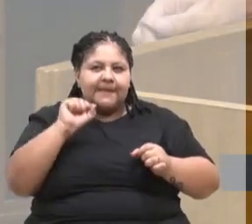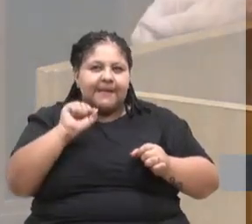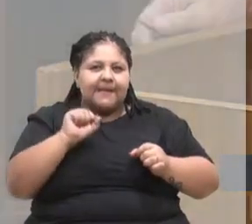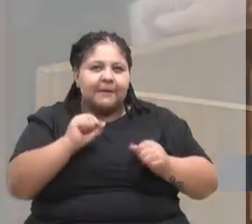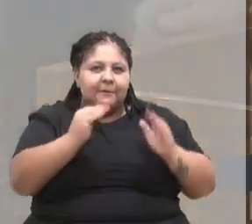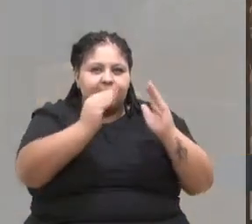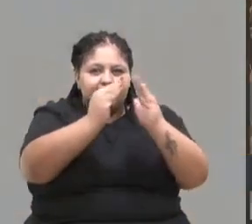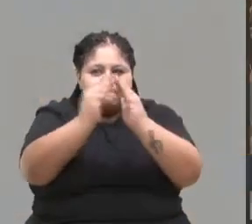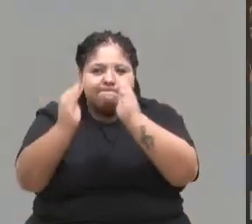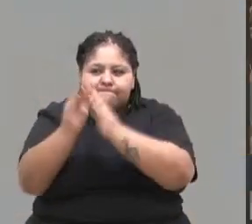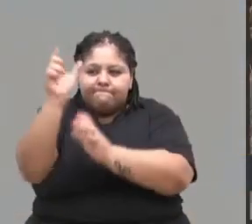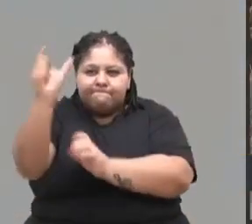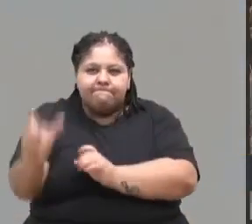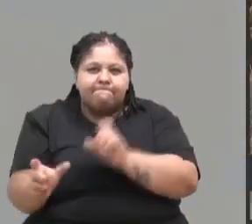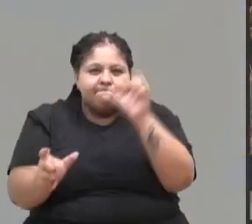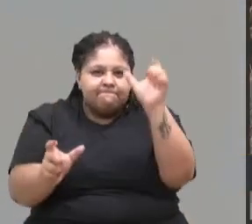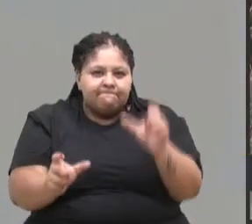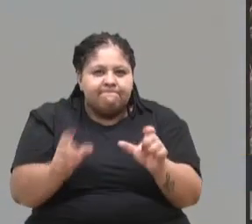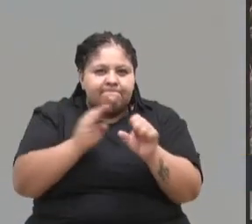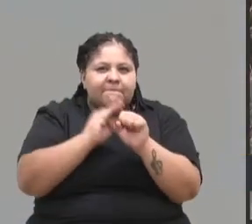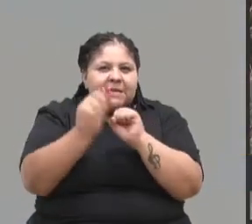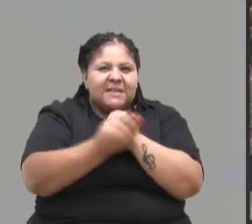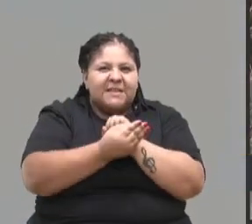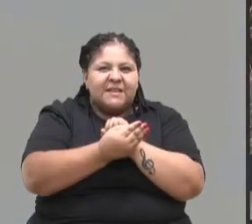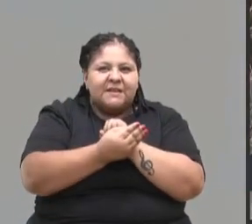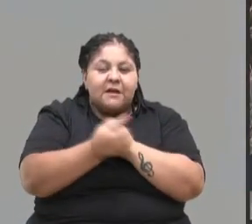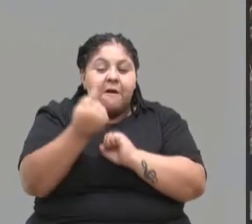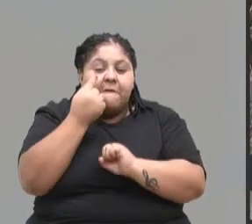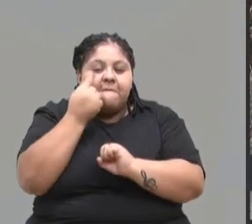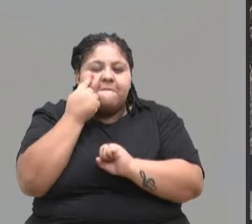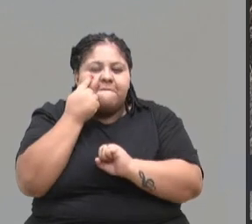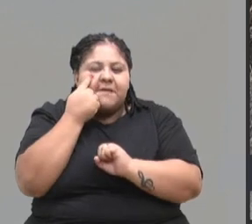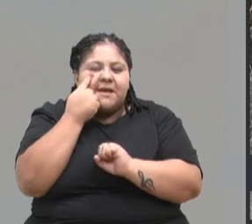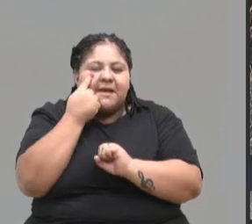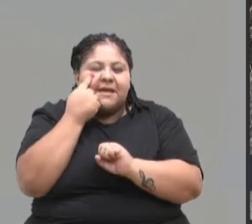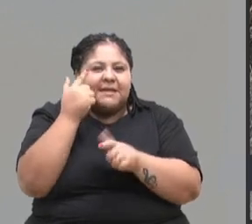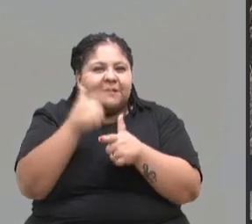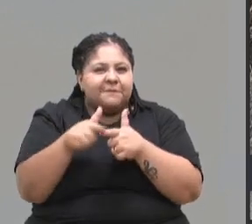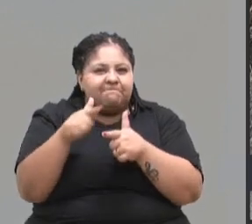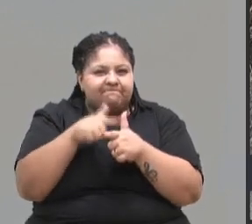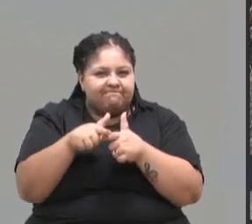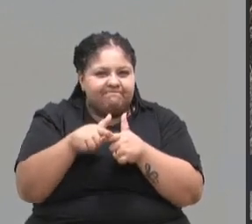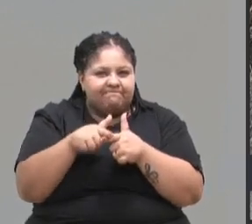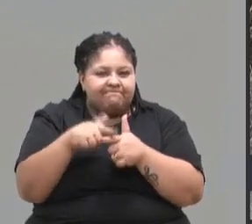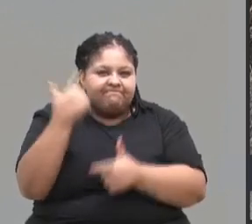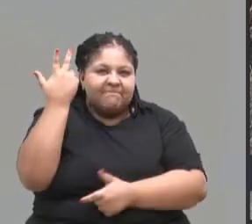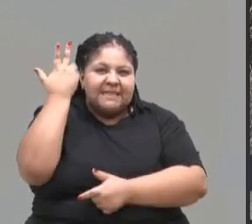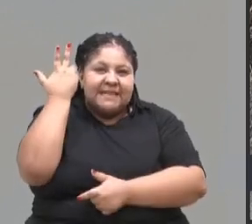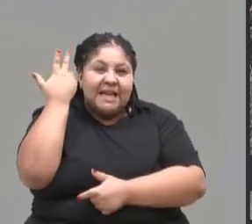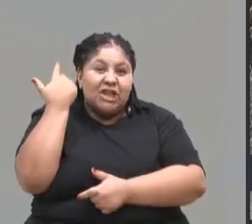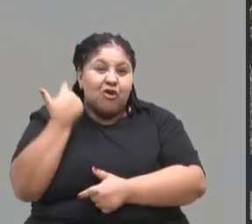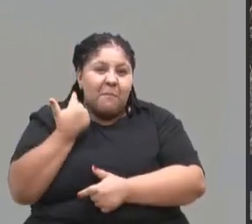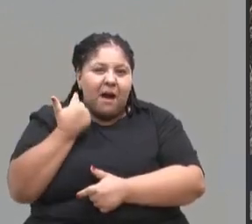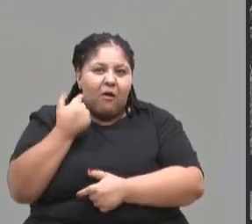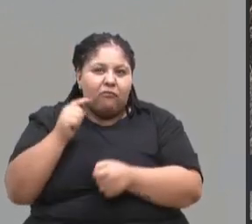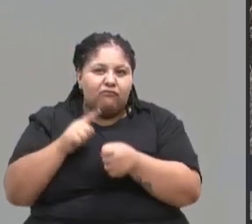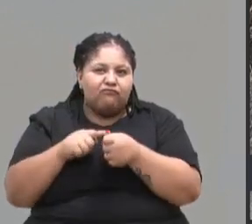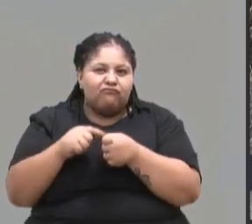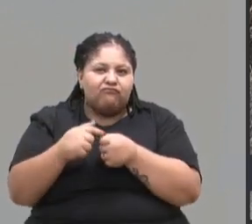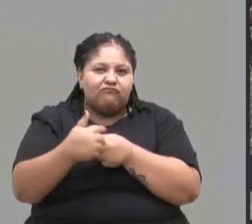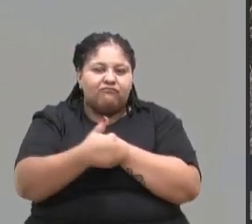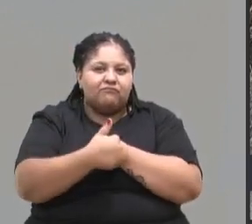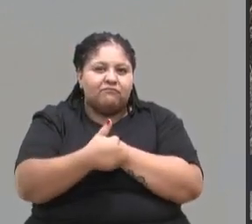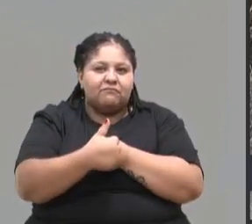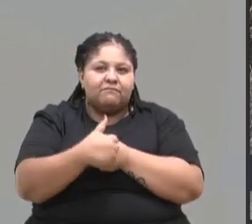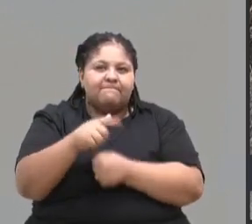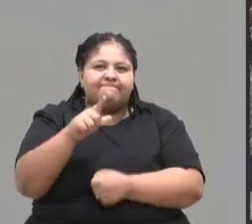quem mora nos bairros, vê todos esses problemas. Uma parte, vereador. É muito comum andar pela cidade e avistar situações